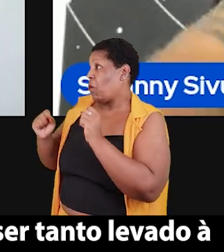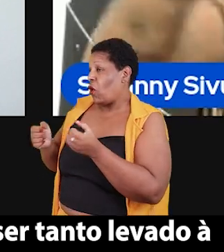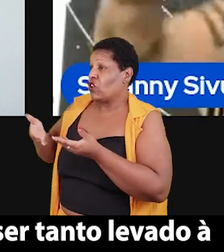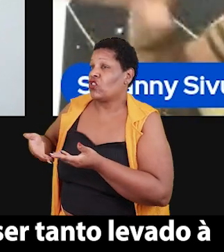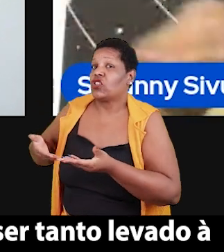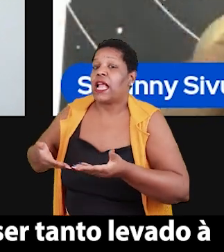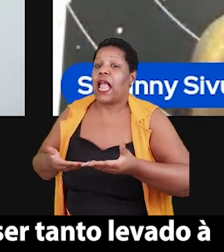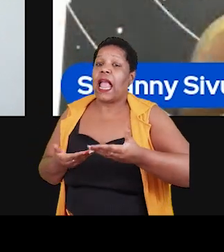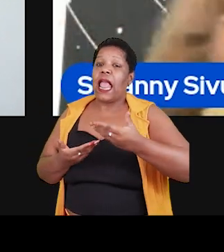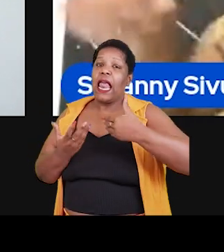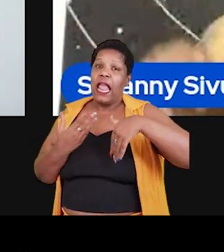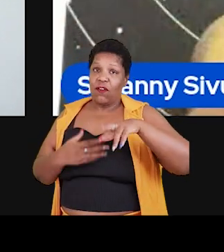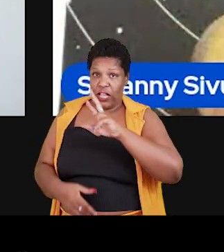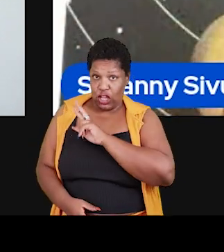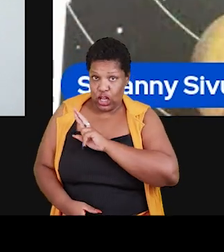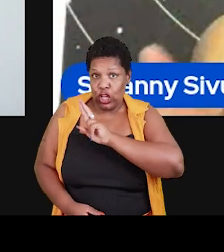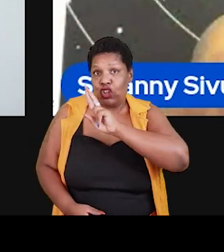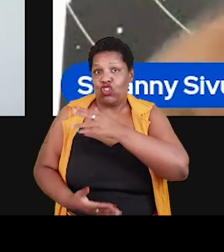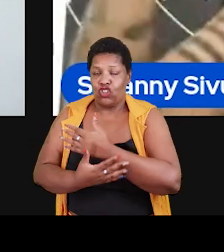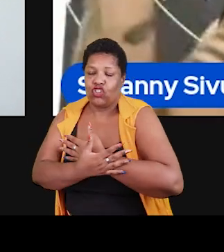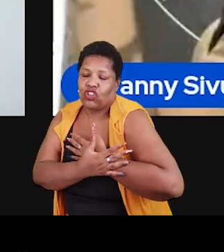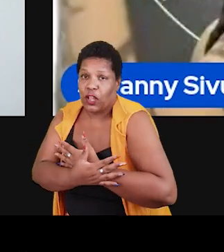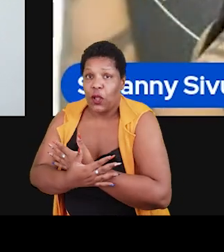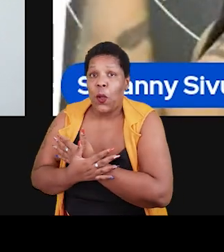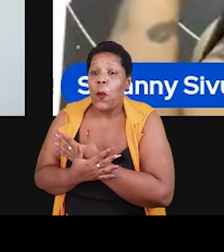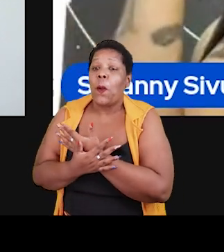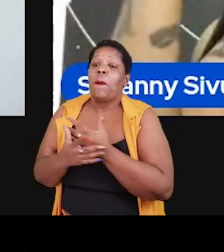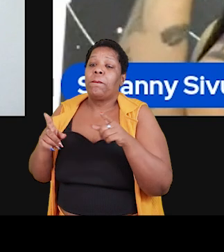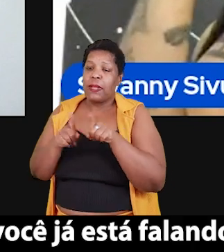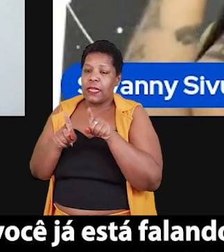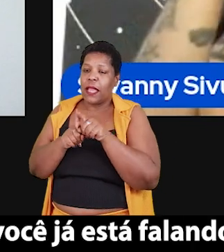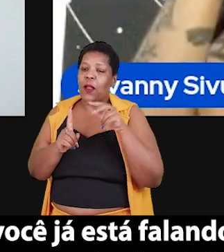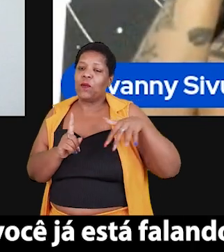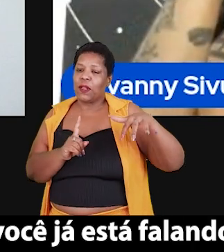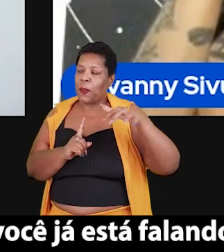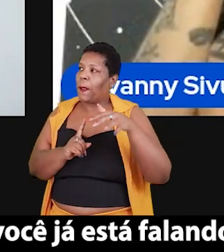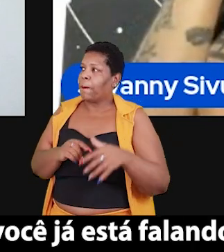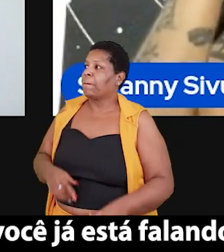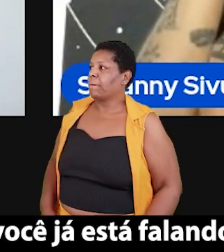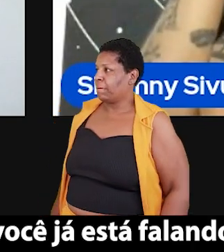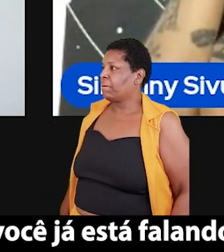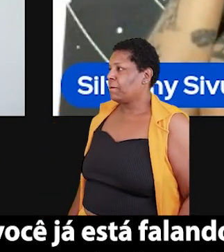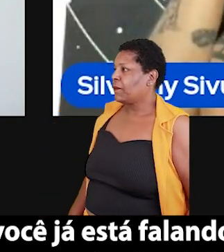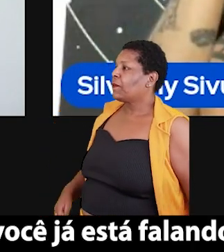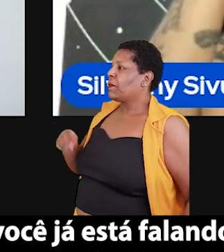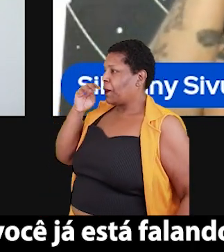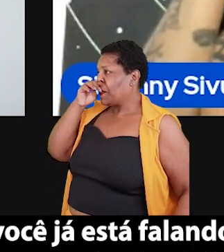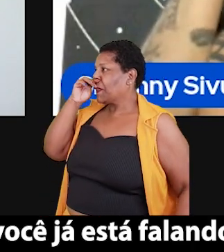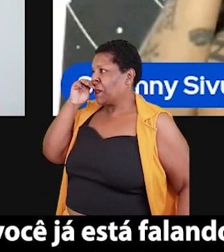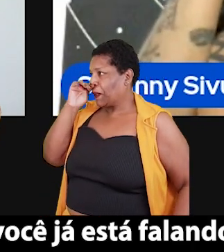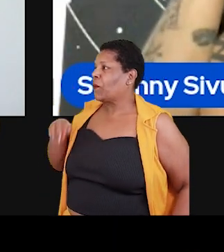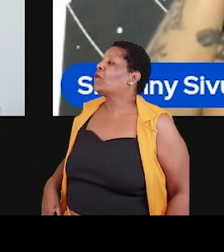levado à gira religiosa ou a tour, né? Isso você já Então, a está gente está falando falando já de da turnê que está